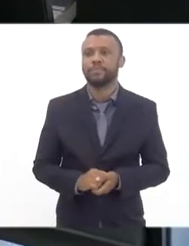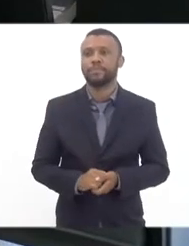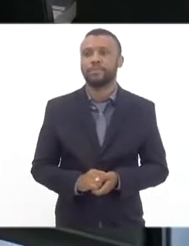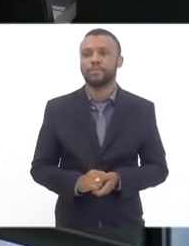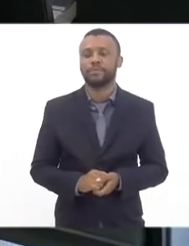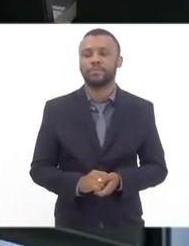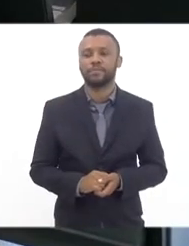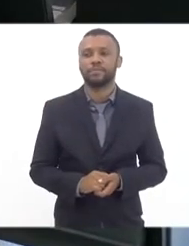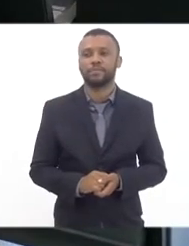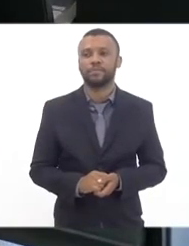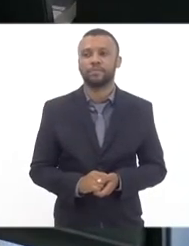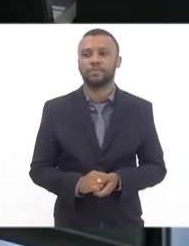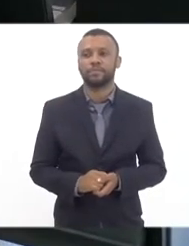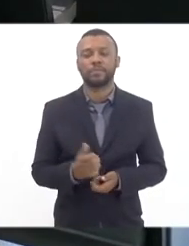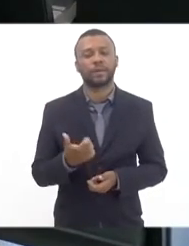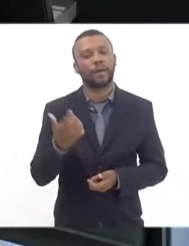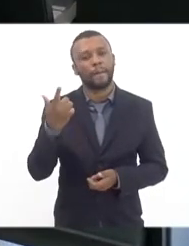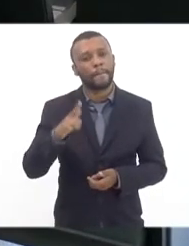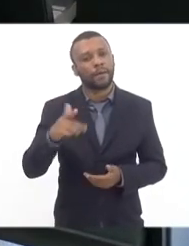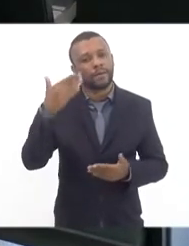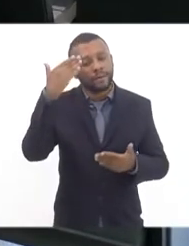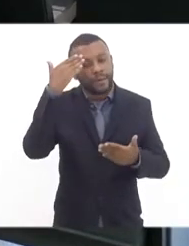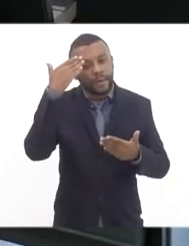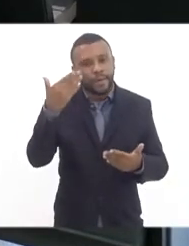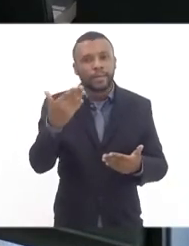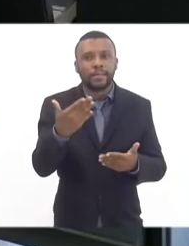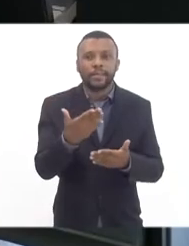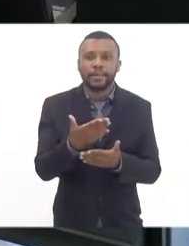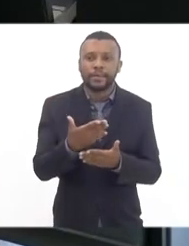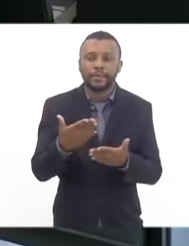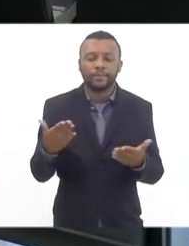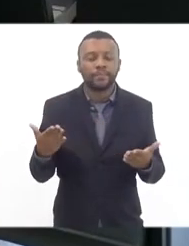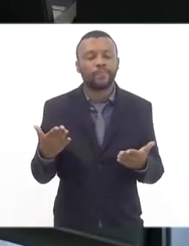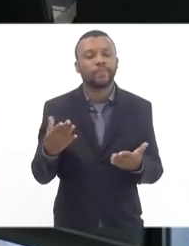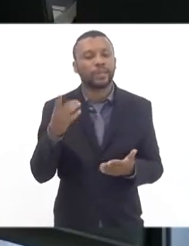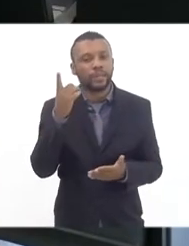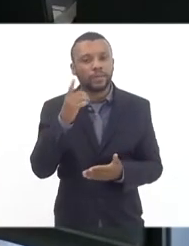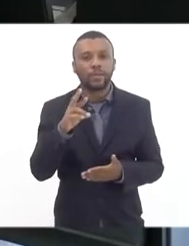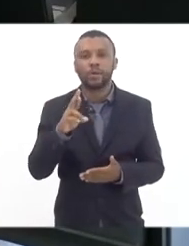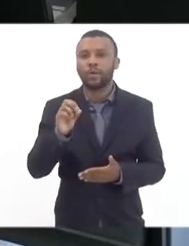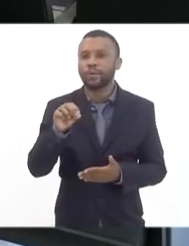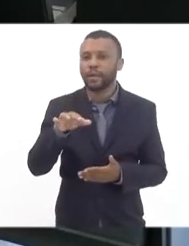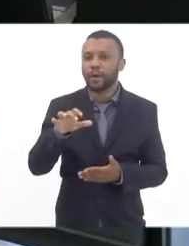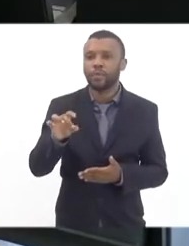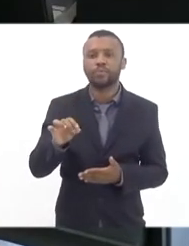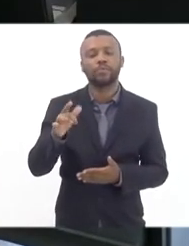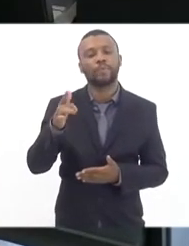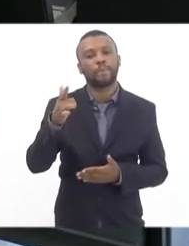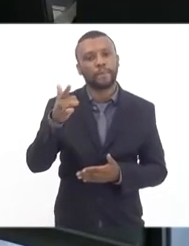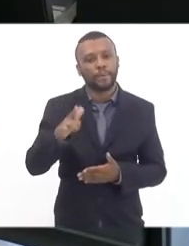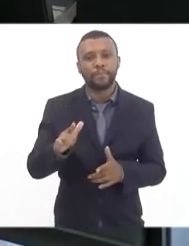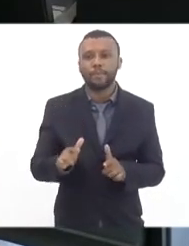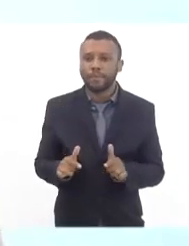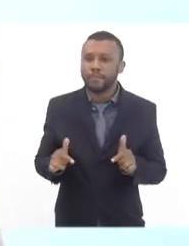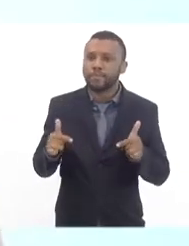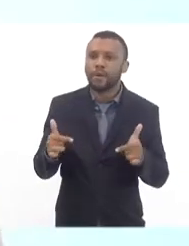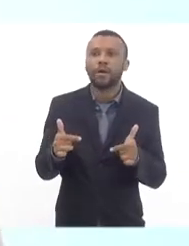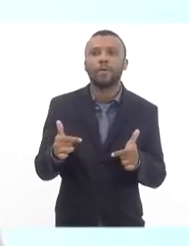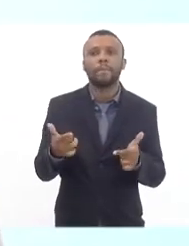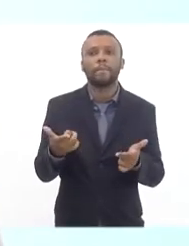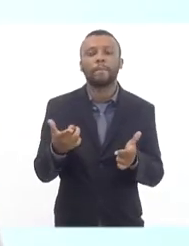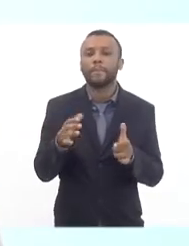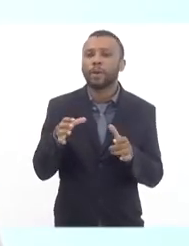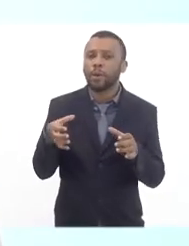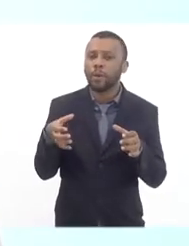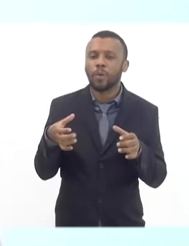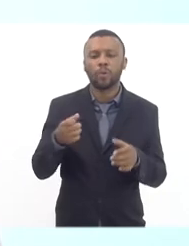Antes de tudo, agradecer mais uma vez aqui a todo mundo que está participando, parabenizar o Ronaldo mais uma vez pela iniciativa. Falar com o Coronel Dantas que ele tinha que